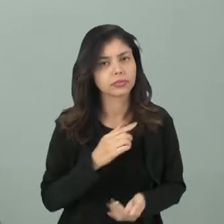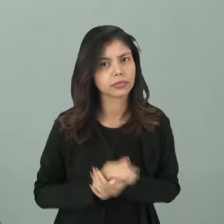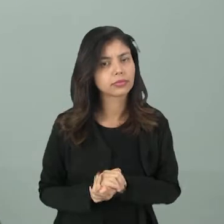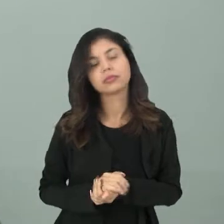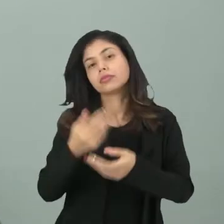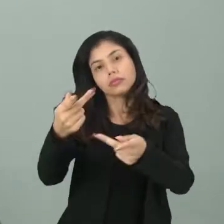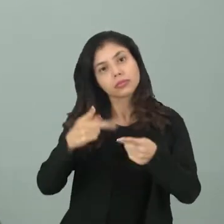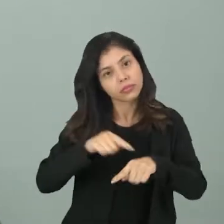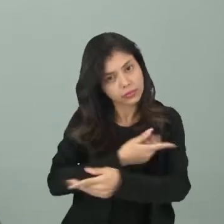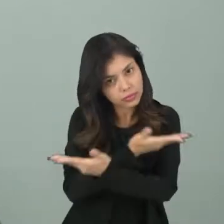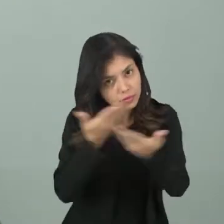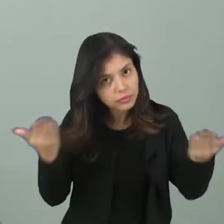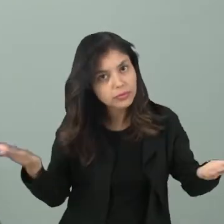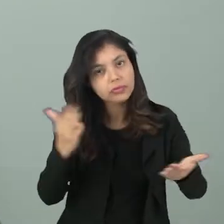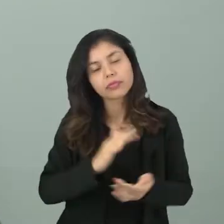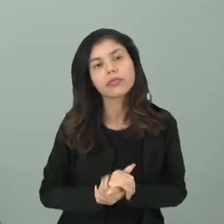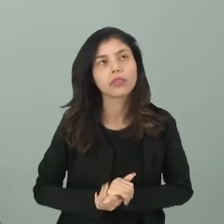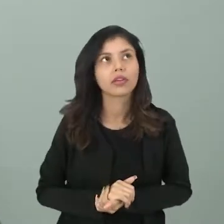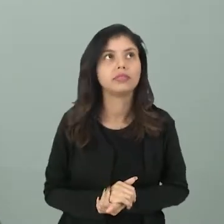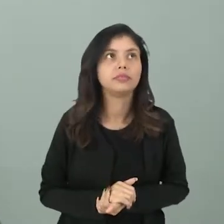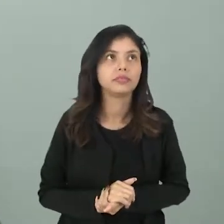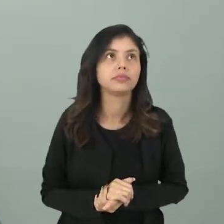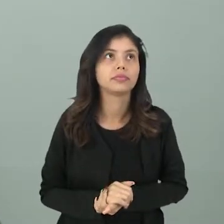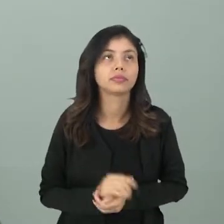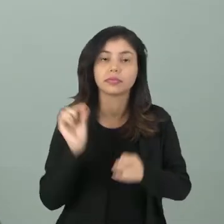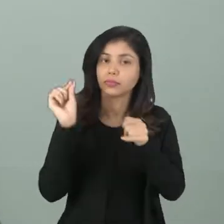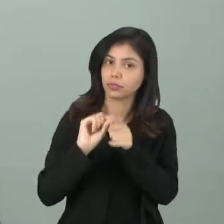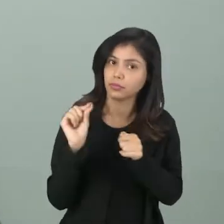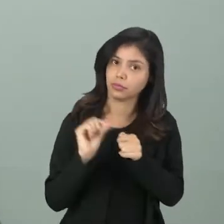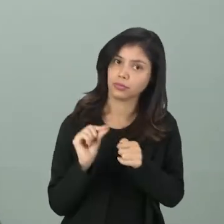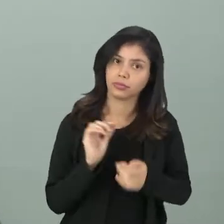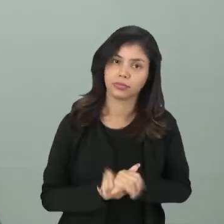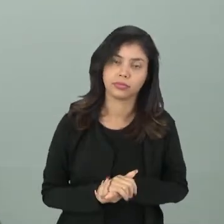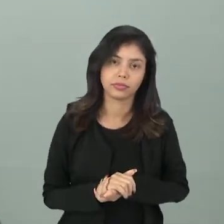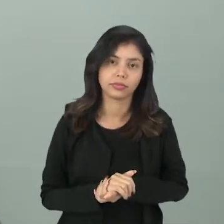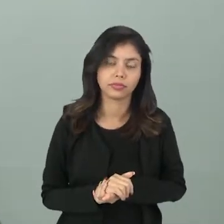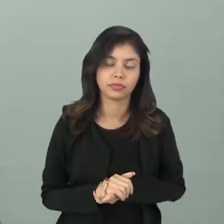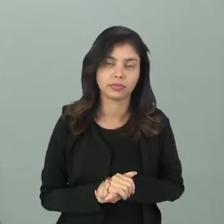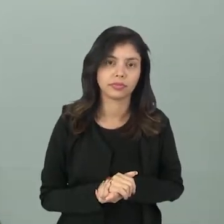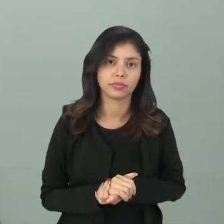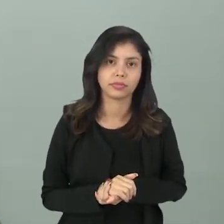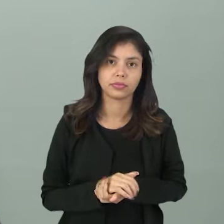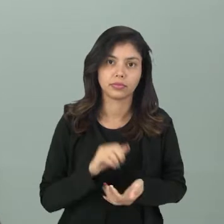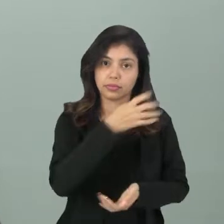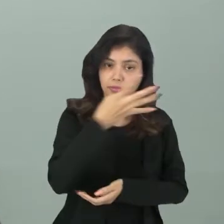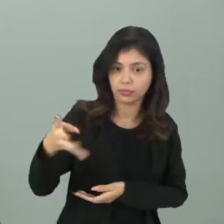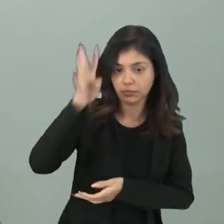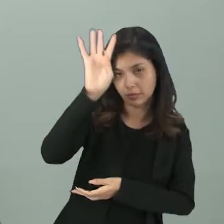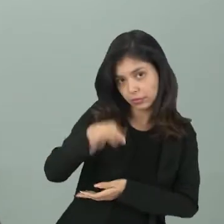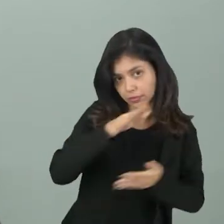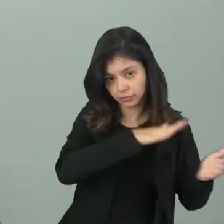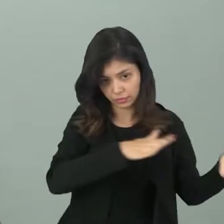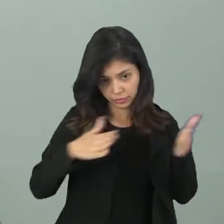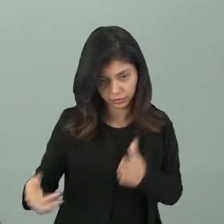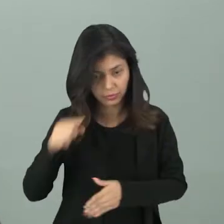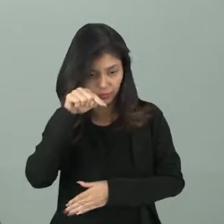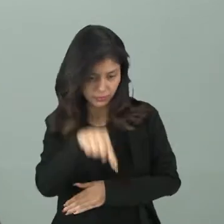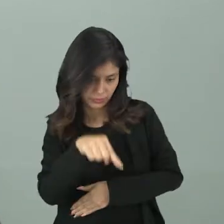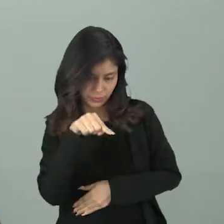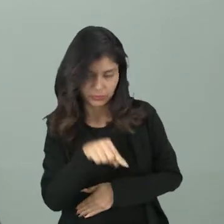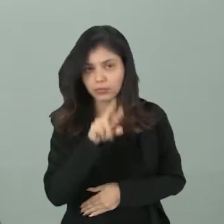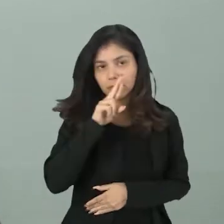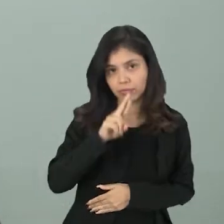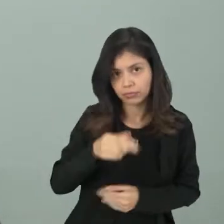eu convido todos vocês a montarem, a fazermos uma tabela a partir